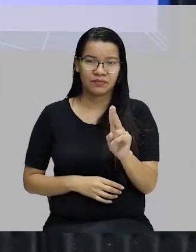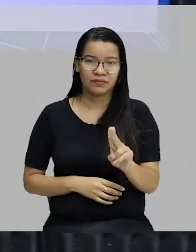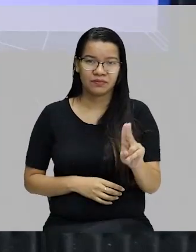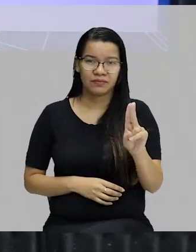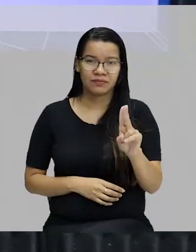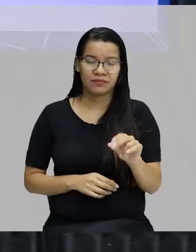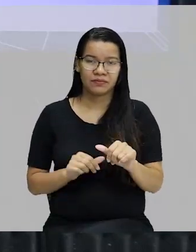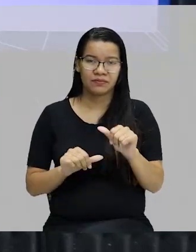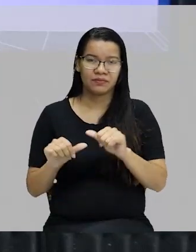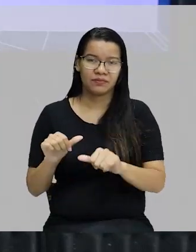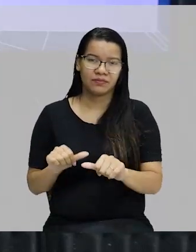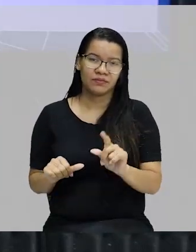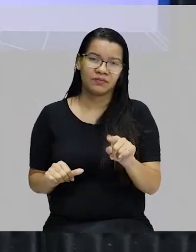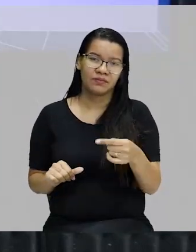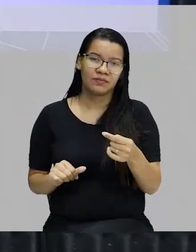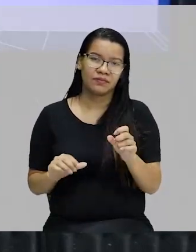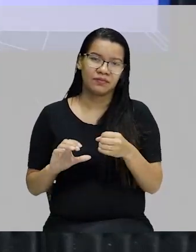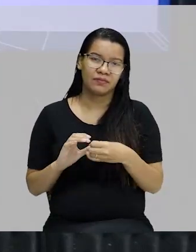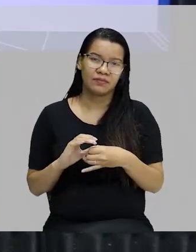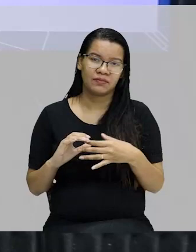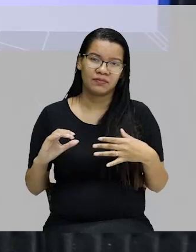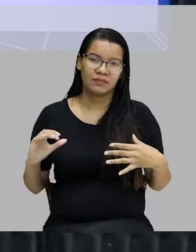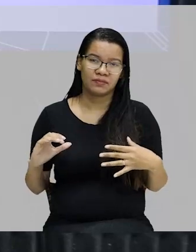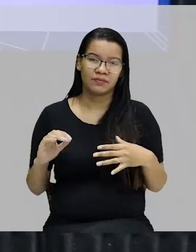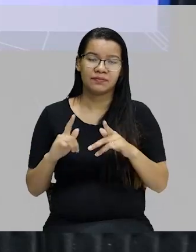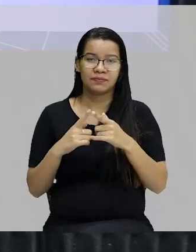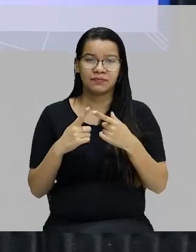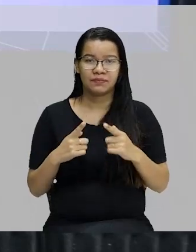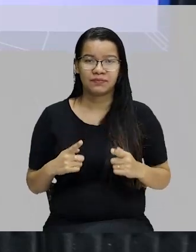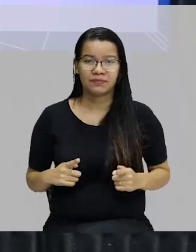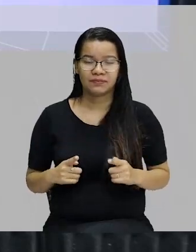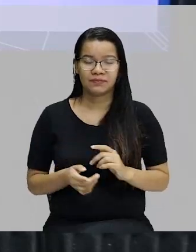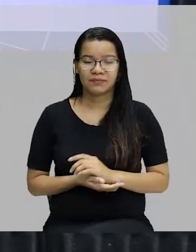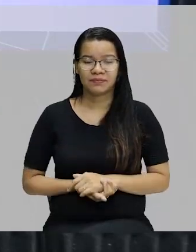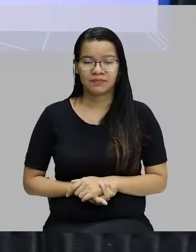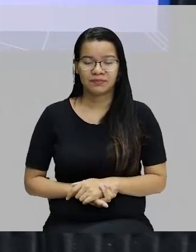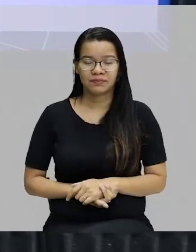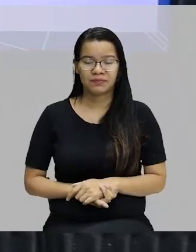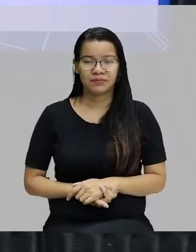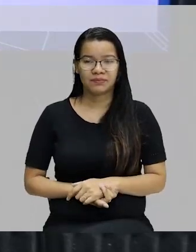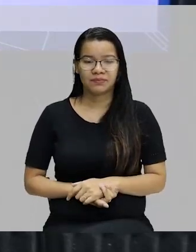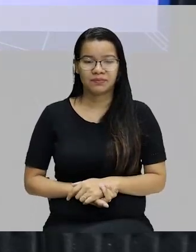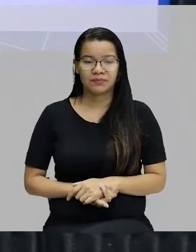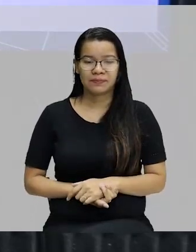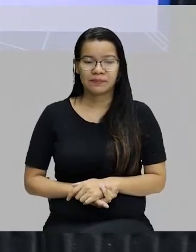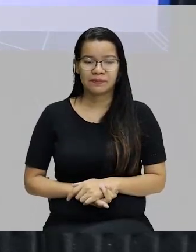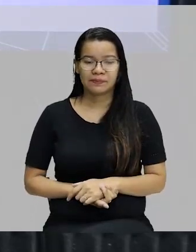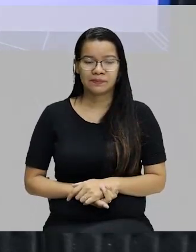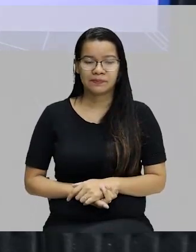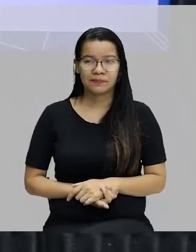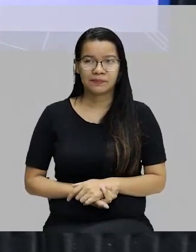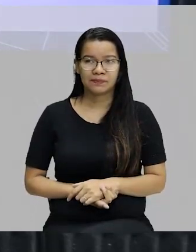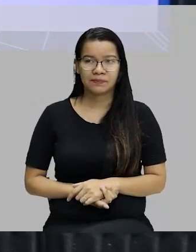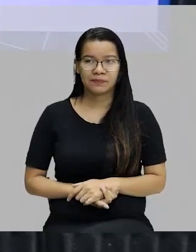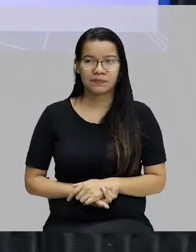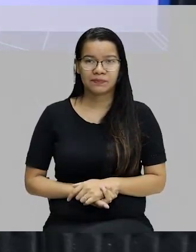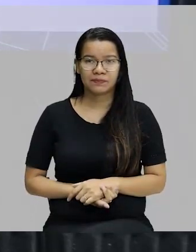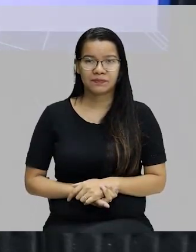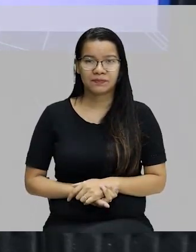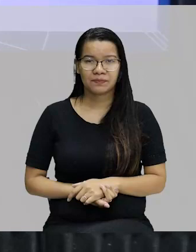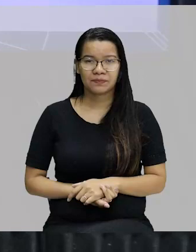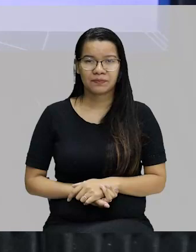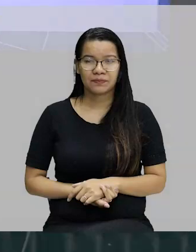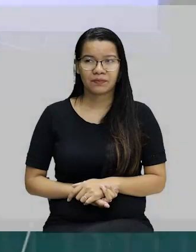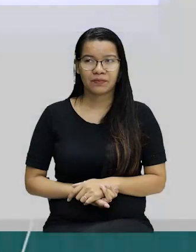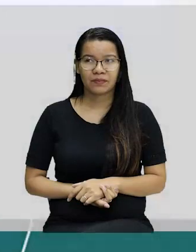modificar outras classes gramaticais, como o próprio advérbio, o adjetivo ou mesmo os verbos, que é